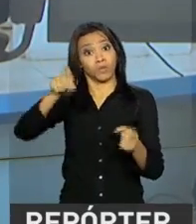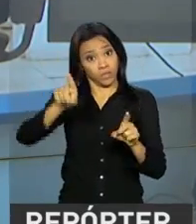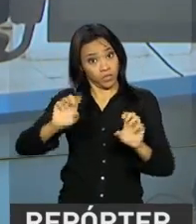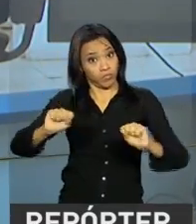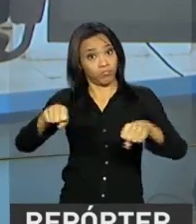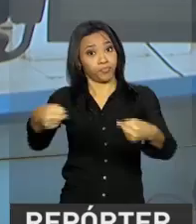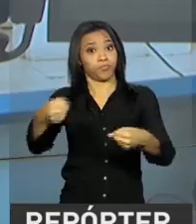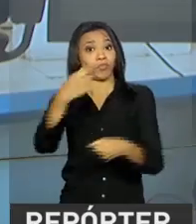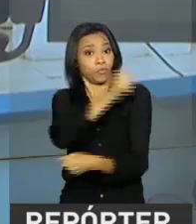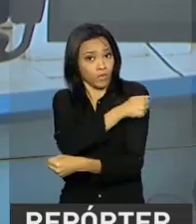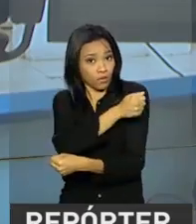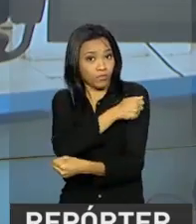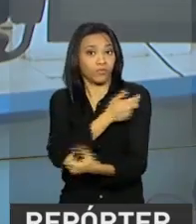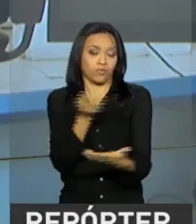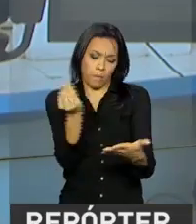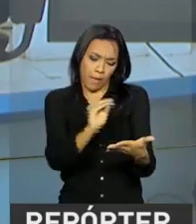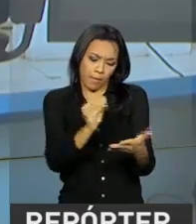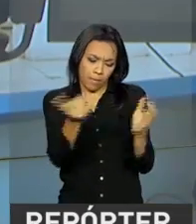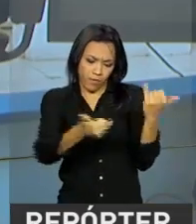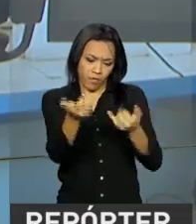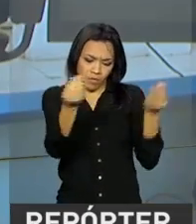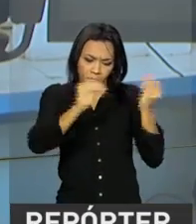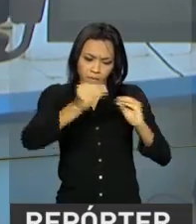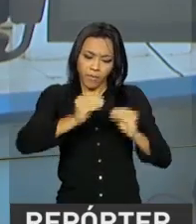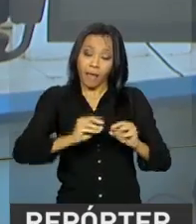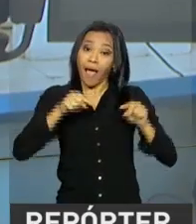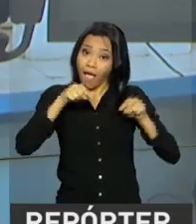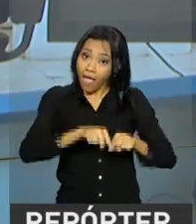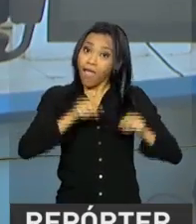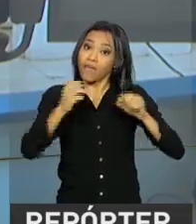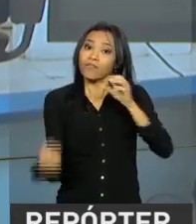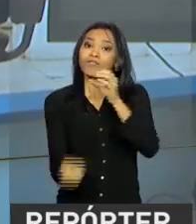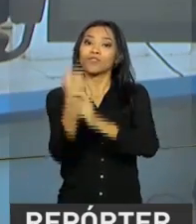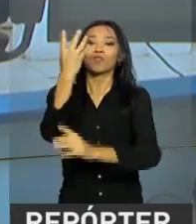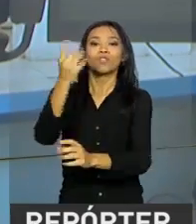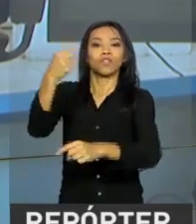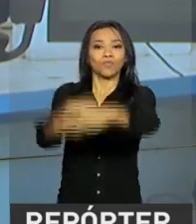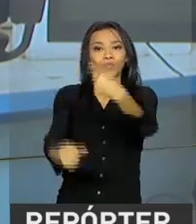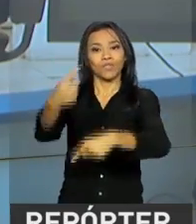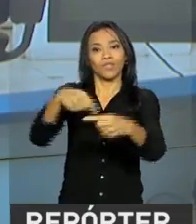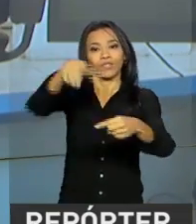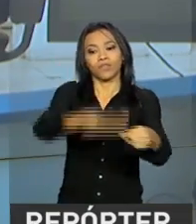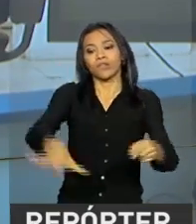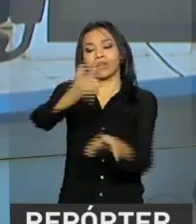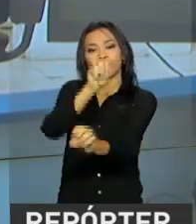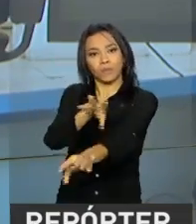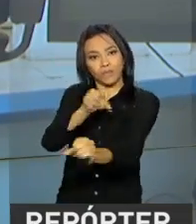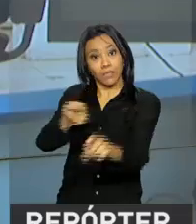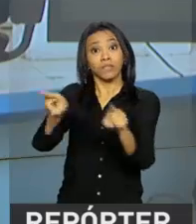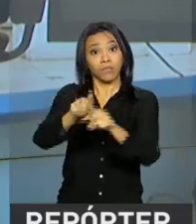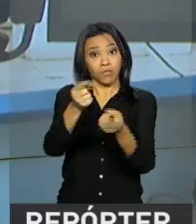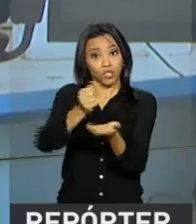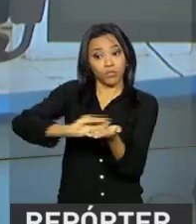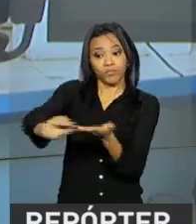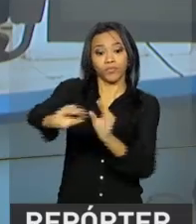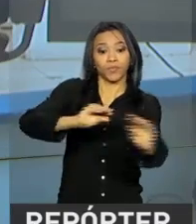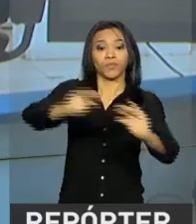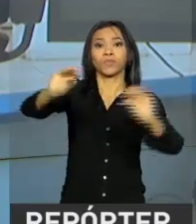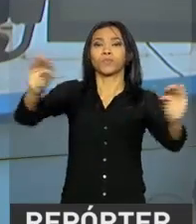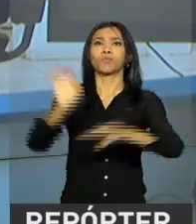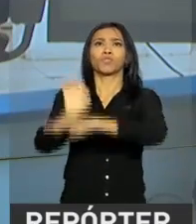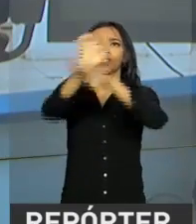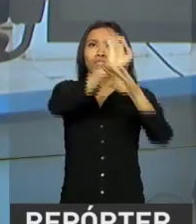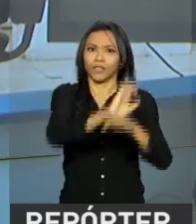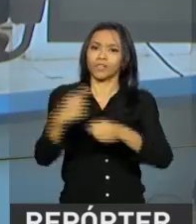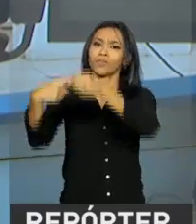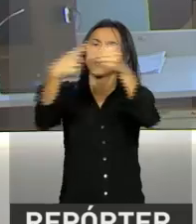alunos a partir do censo escolar são definidas as políticas públicas de educação e a distribuição de recursos da União a estados